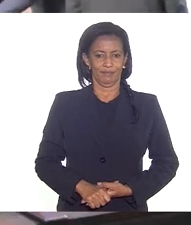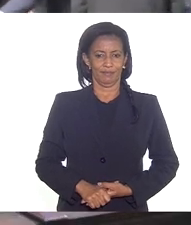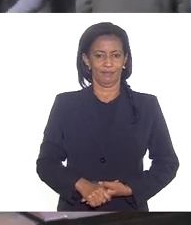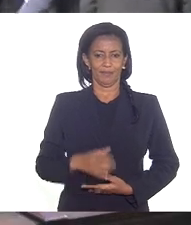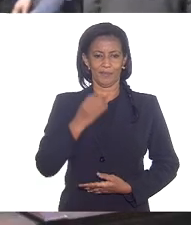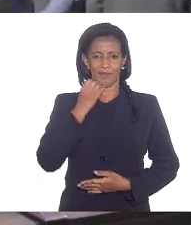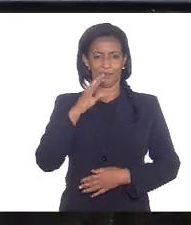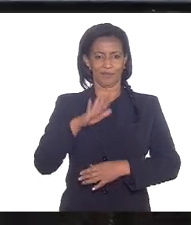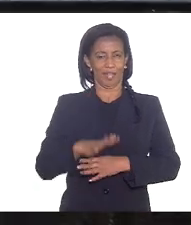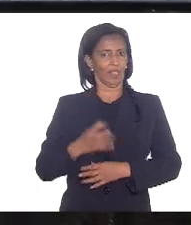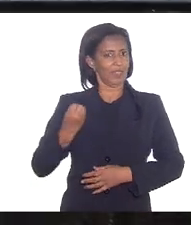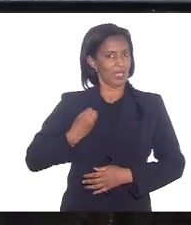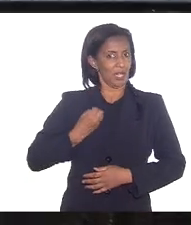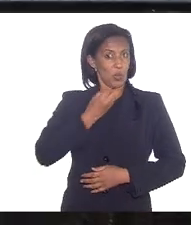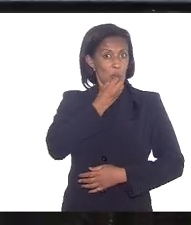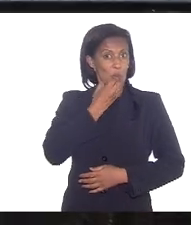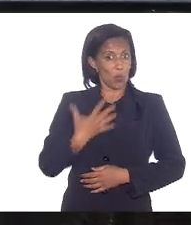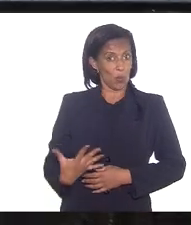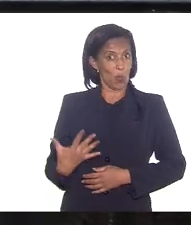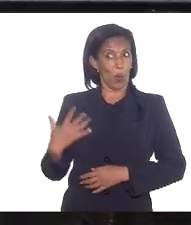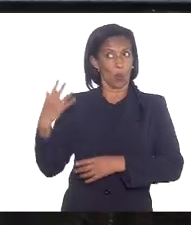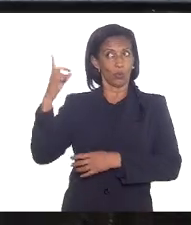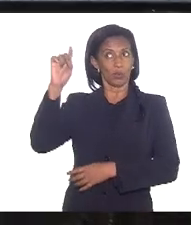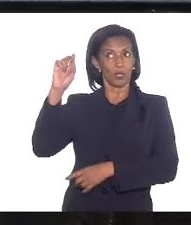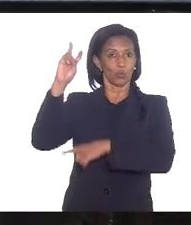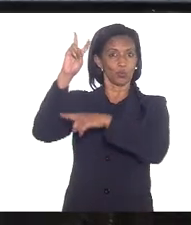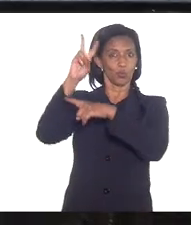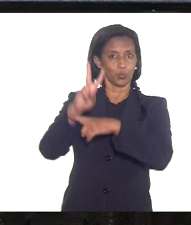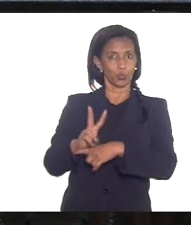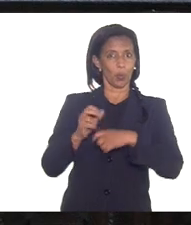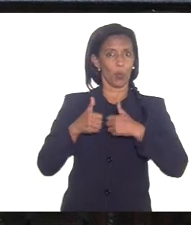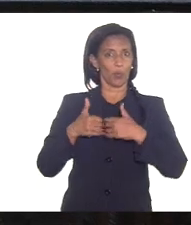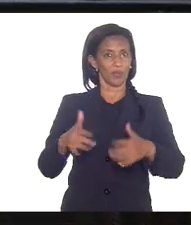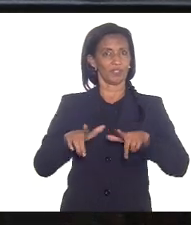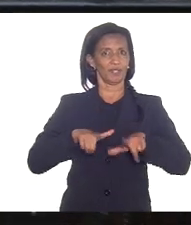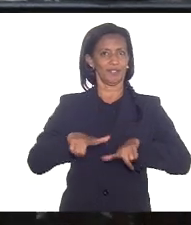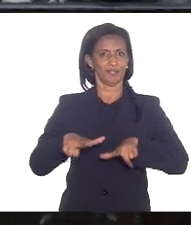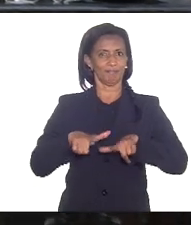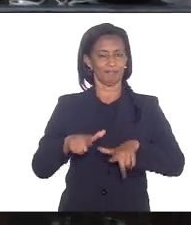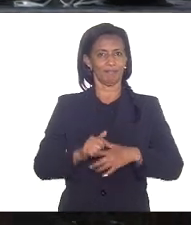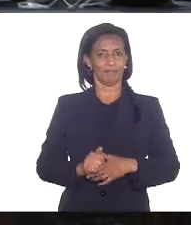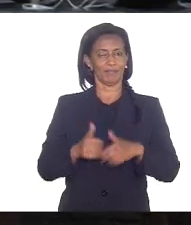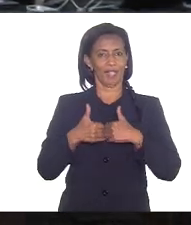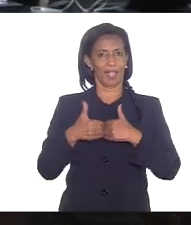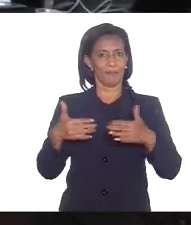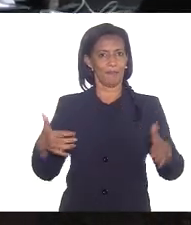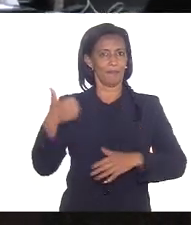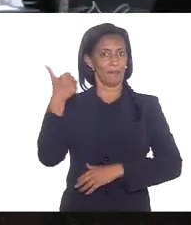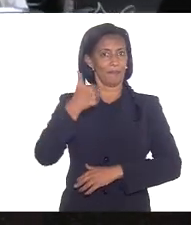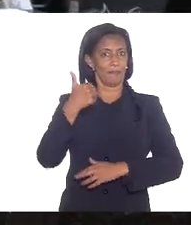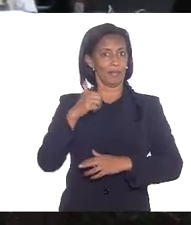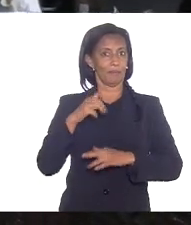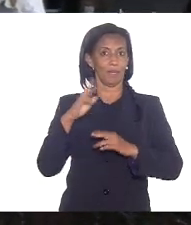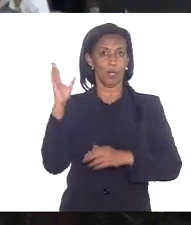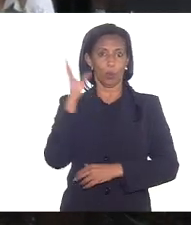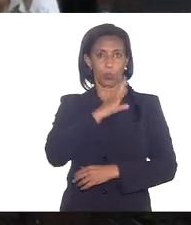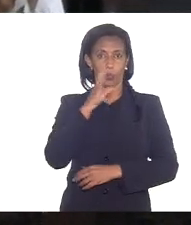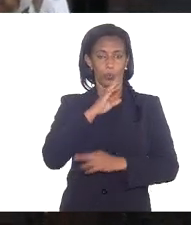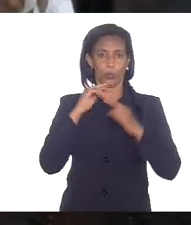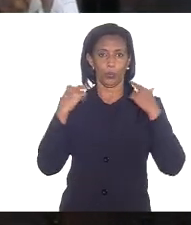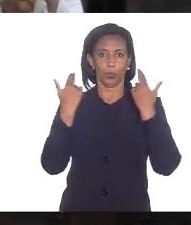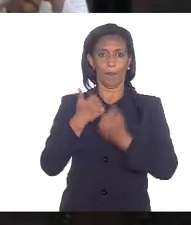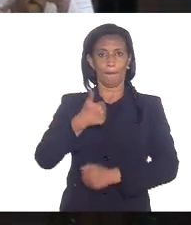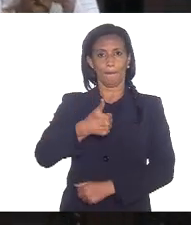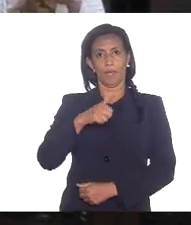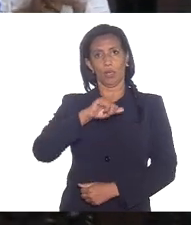Oi boa tarde havendo número legal sobre a proteção de Deus iniciamos os nossos trabalhos está aberta a primeira sessão extraordinária do dia